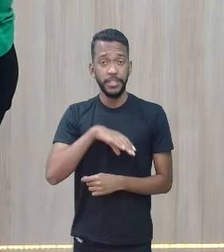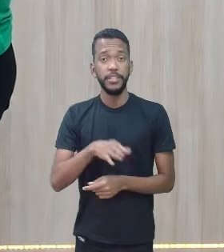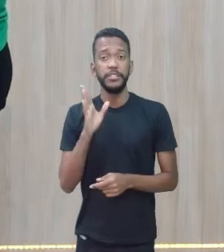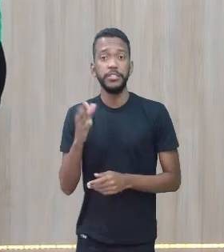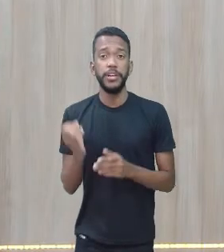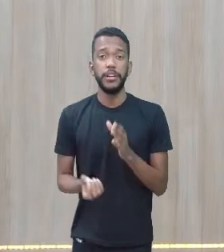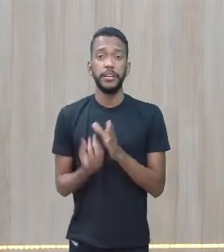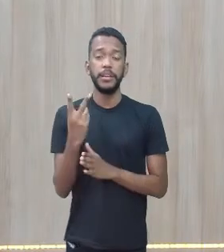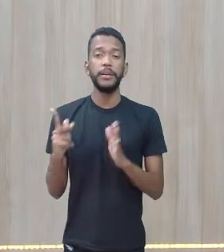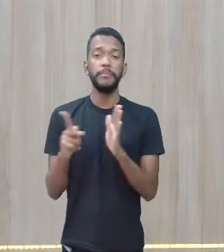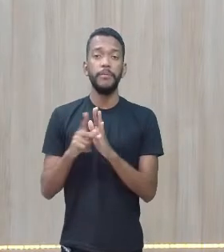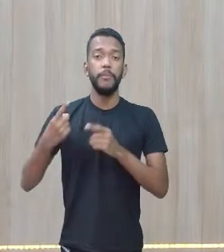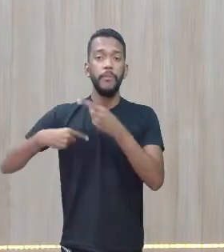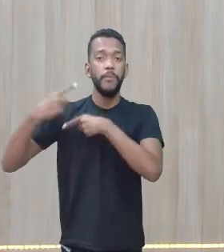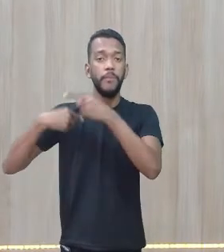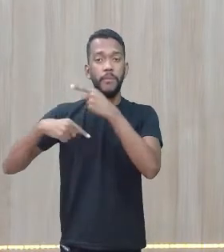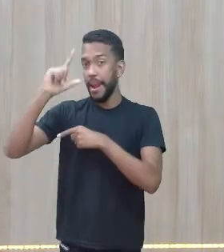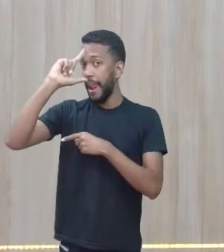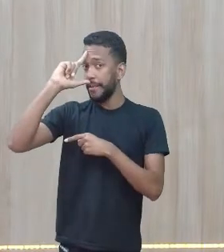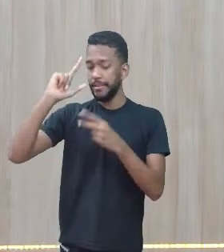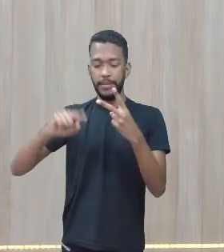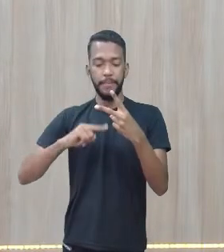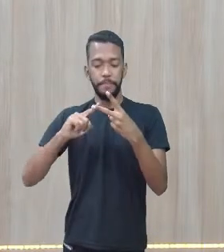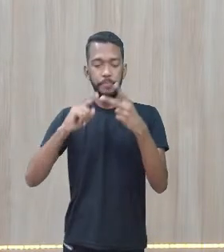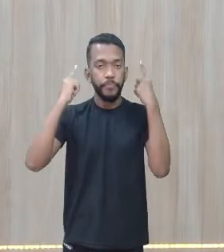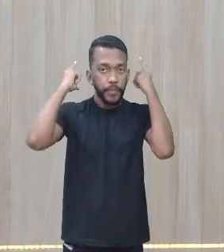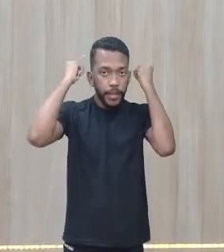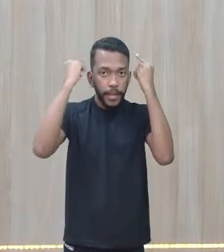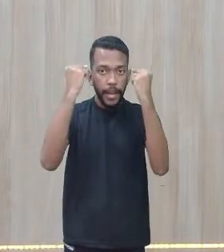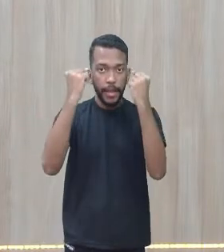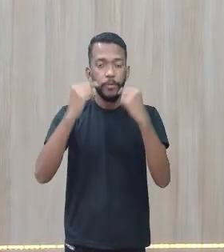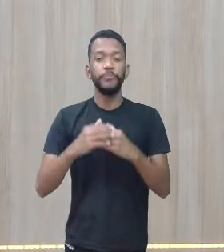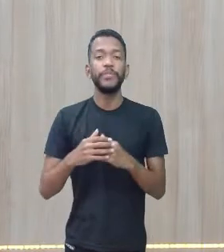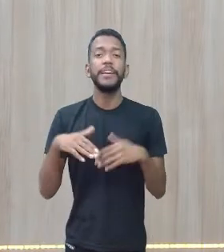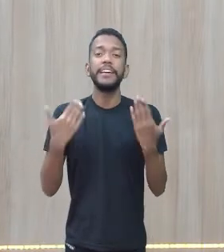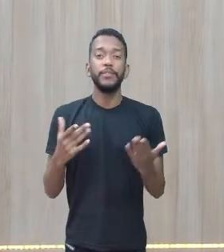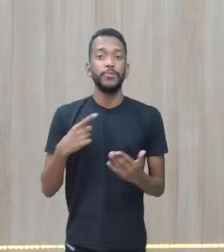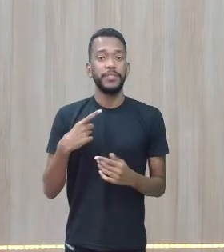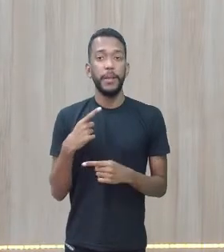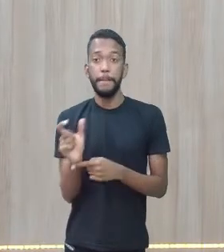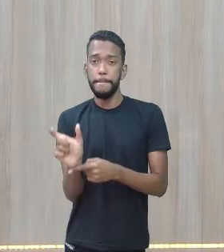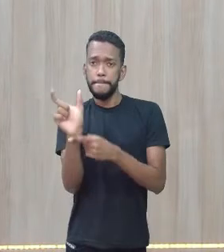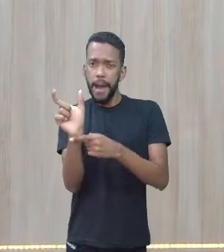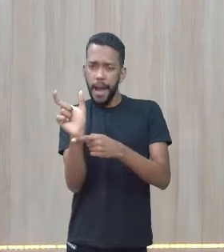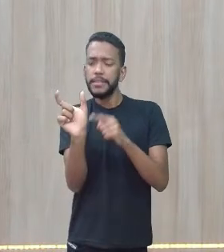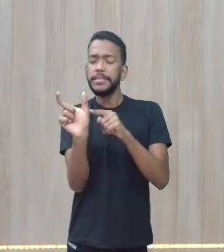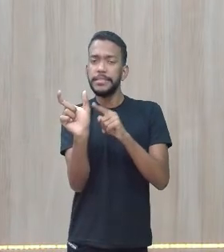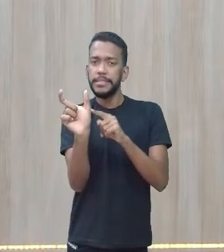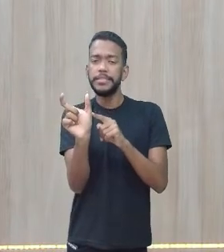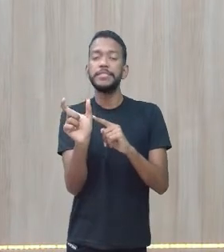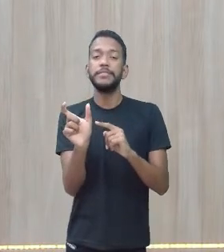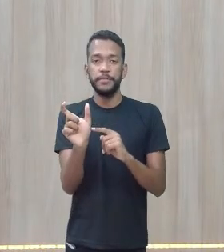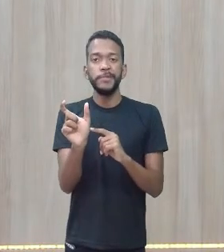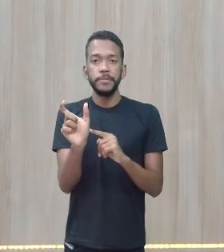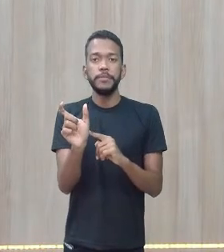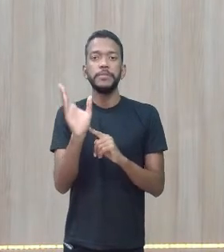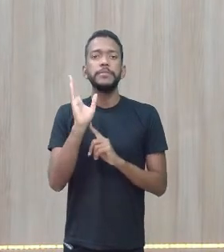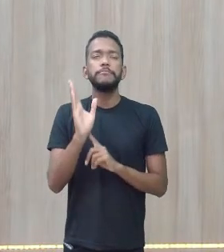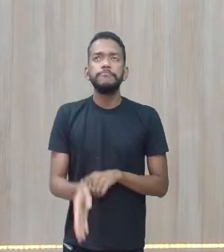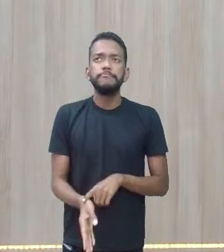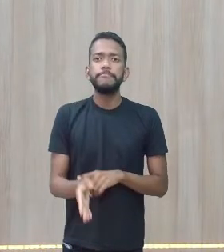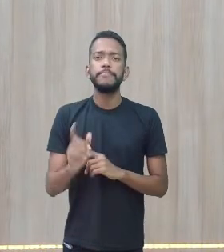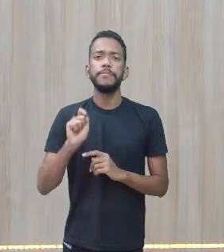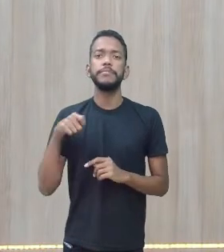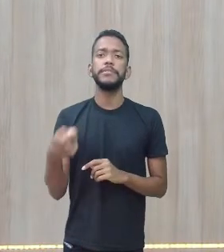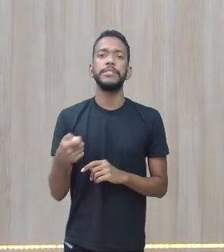do latim, do grego. Então, existe uma partezinha de cada palavra que é chamada